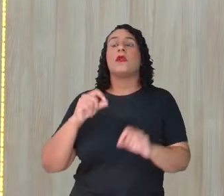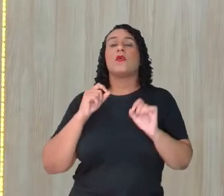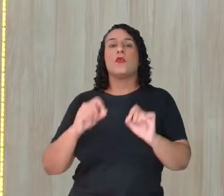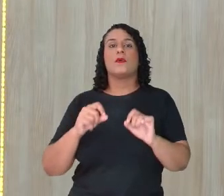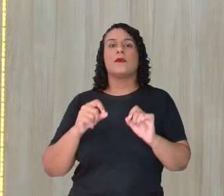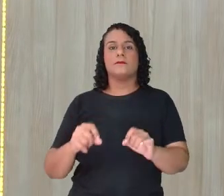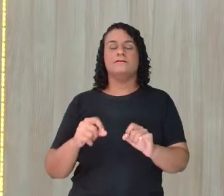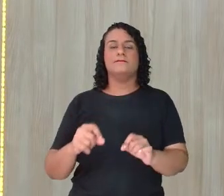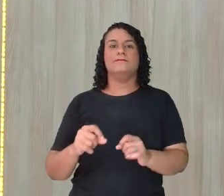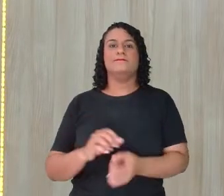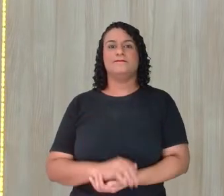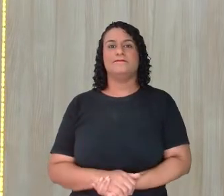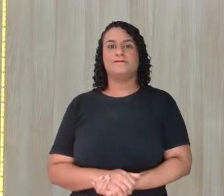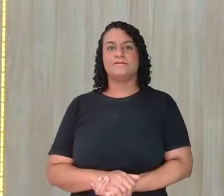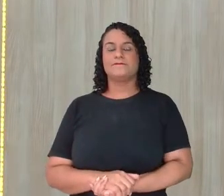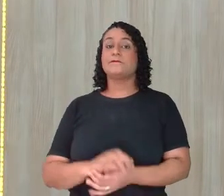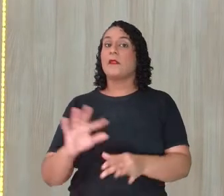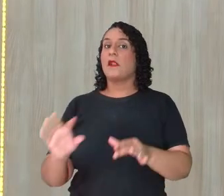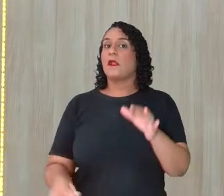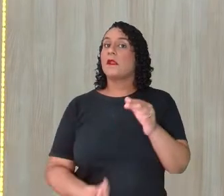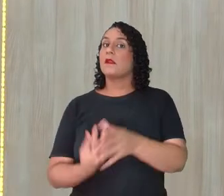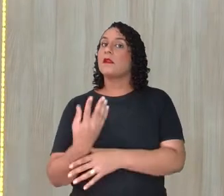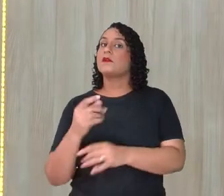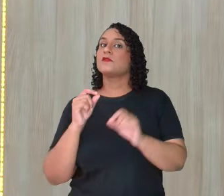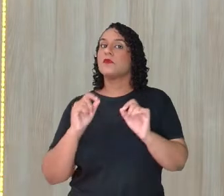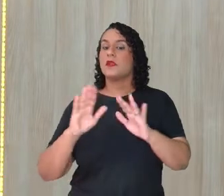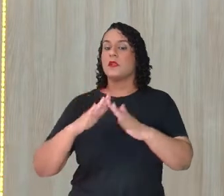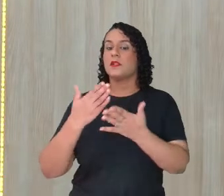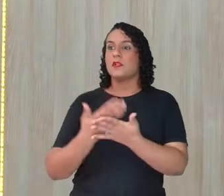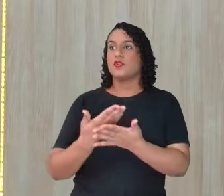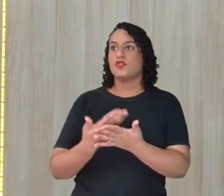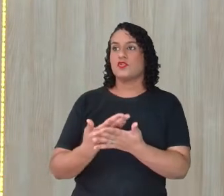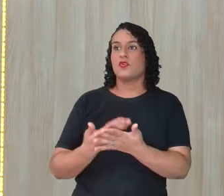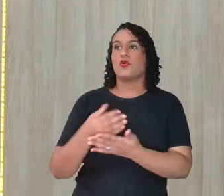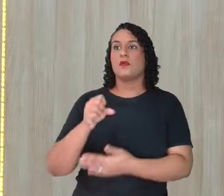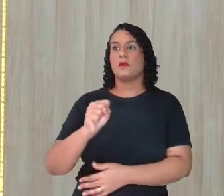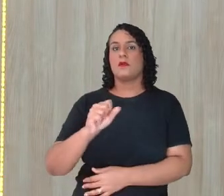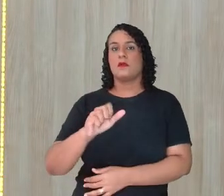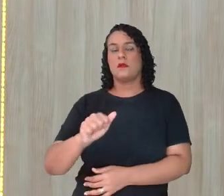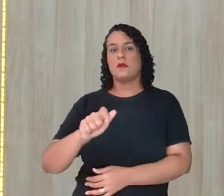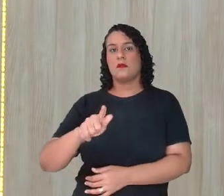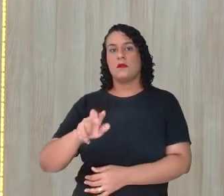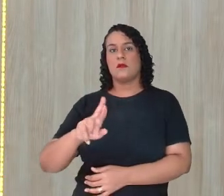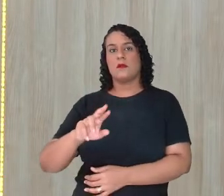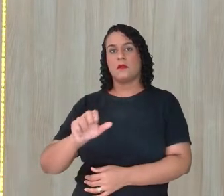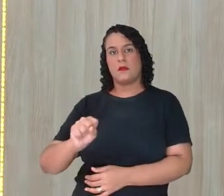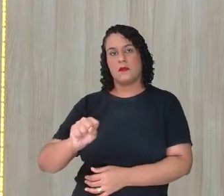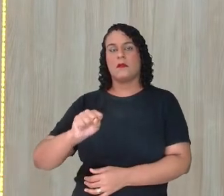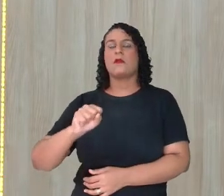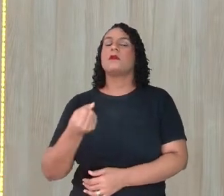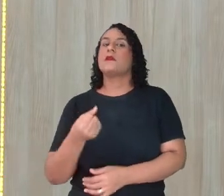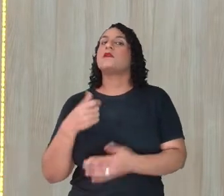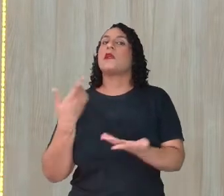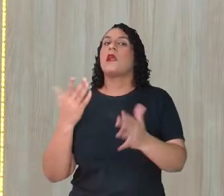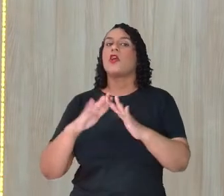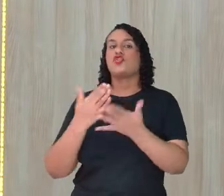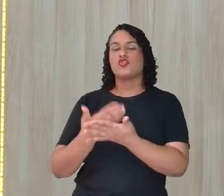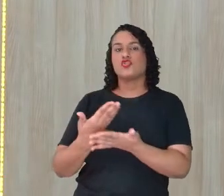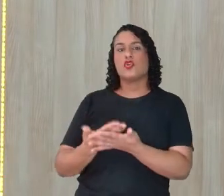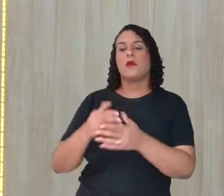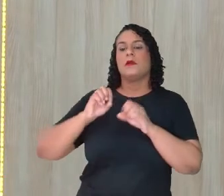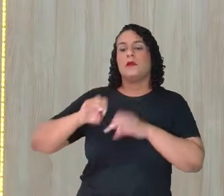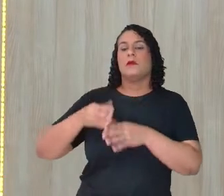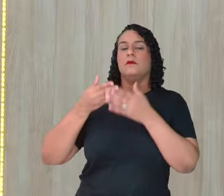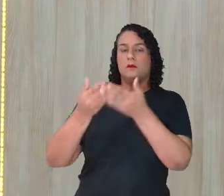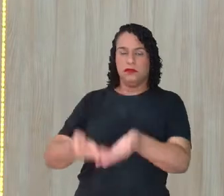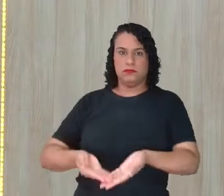exemplo, também a criação da chamada Escola de Sagres, né, que seria escola de navegação portuguesa, né? Há quem diga que